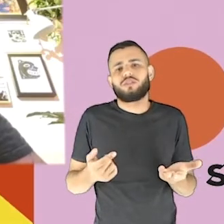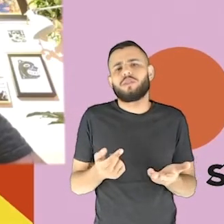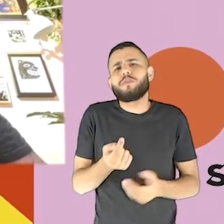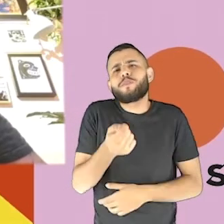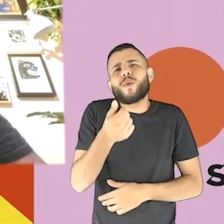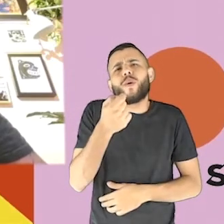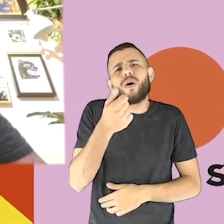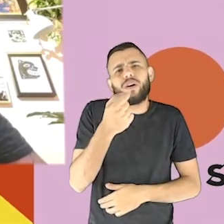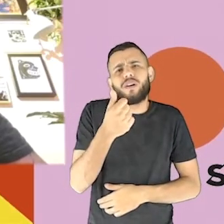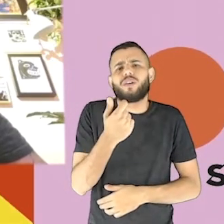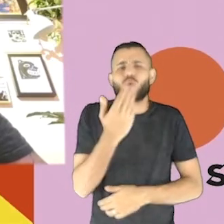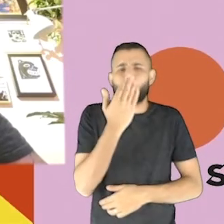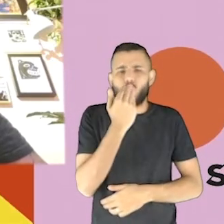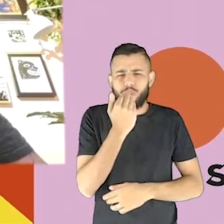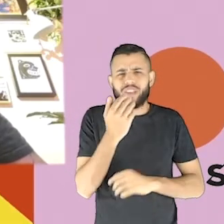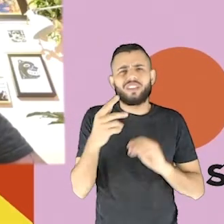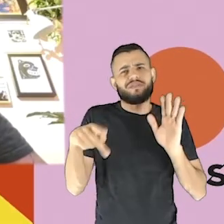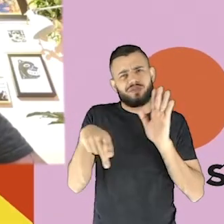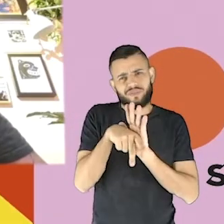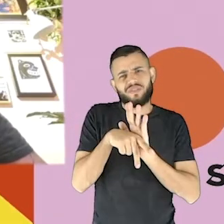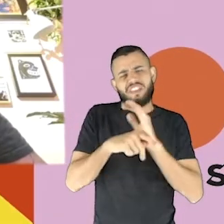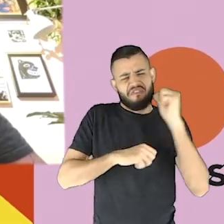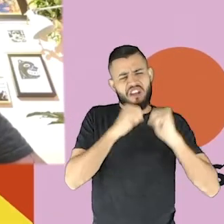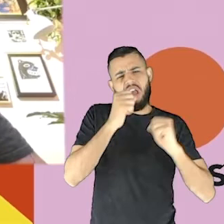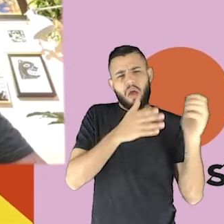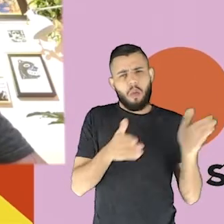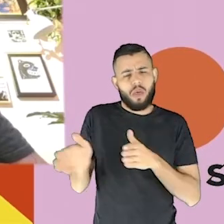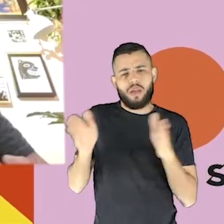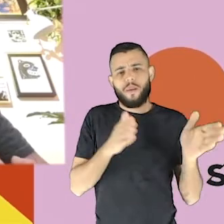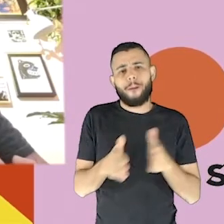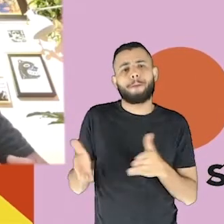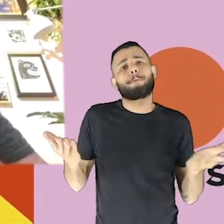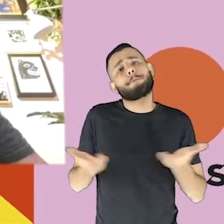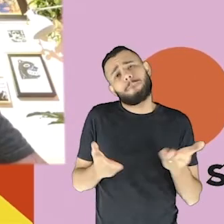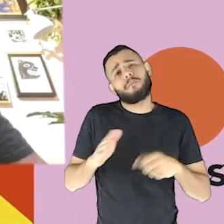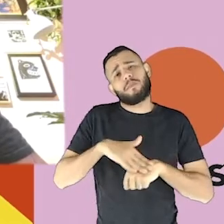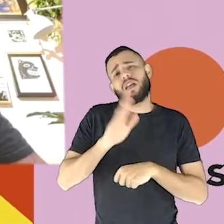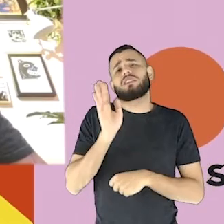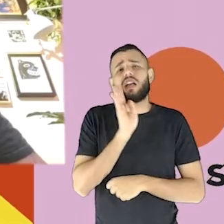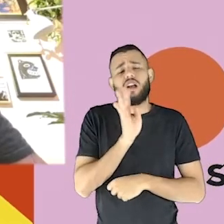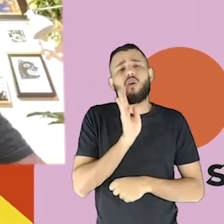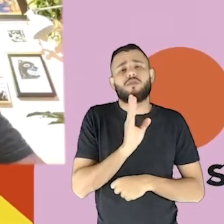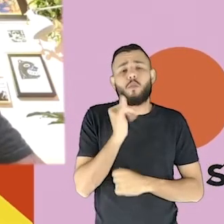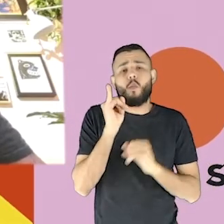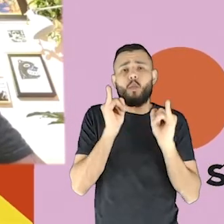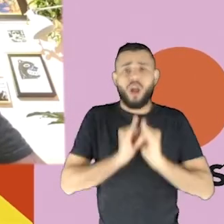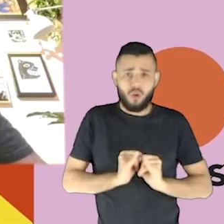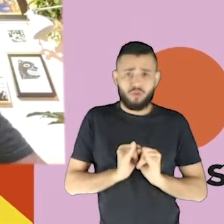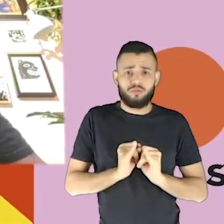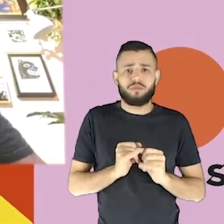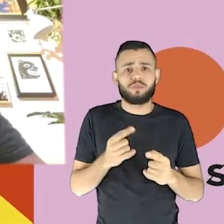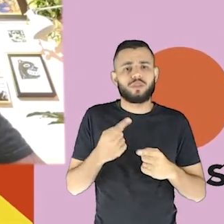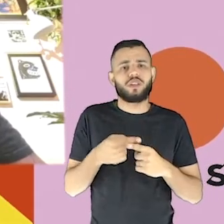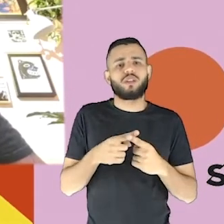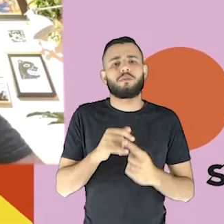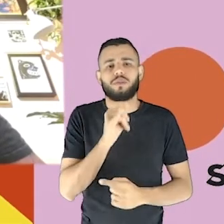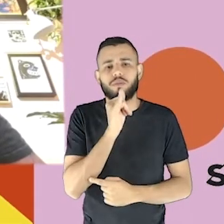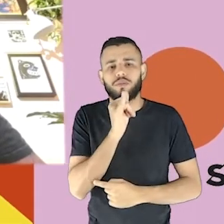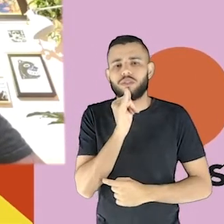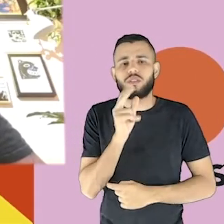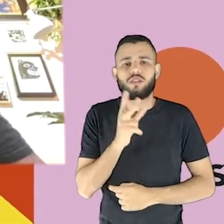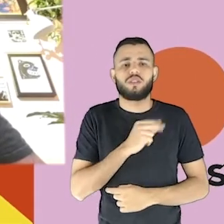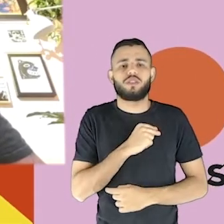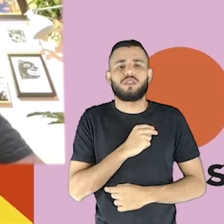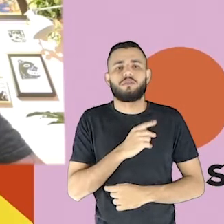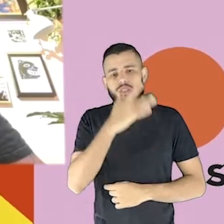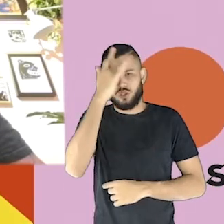aí de comida, inclusive de comida industrializada. Então, o que é mais legal ser hoje? Ser magro, porque você une, né, aquela coisa de tipo,